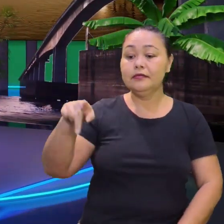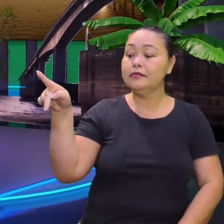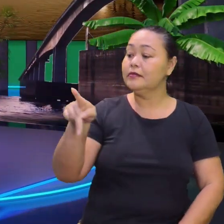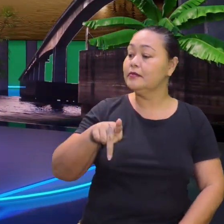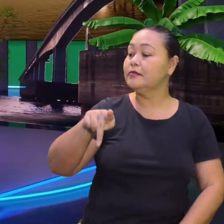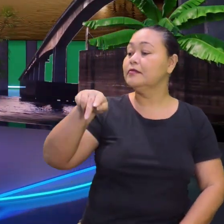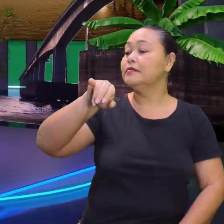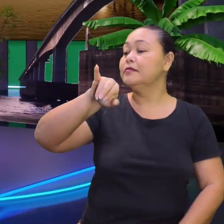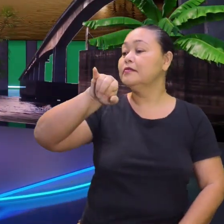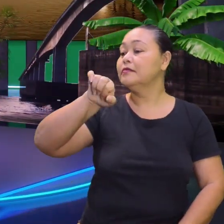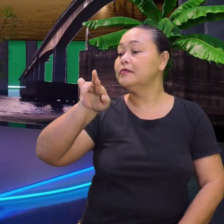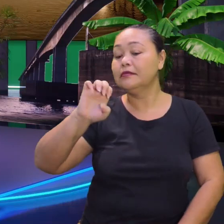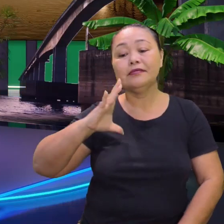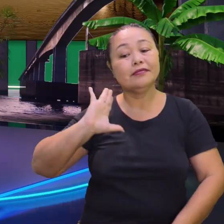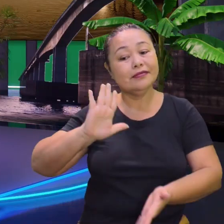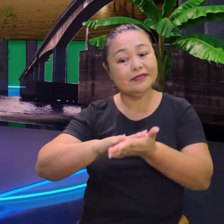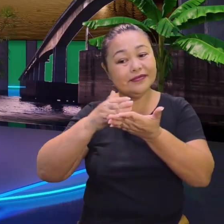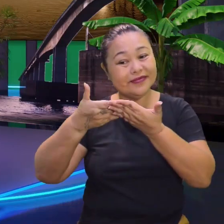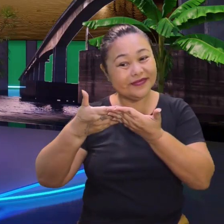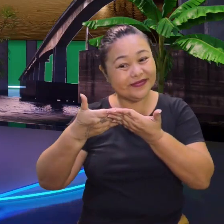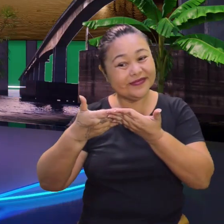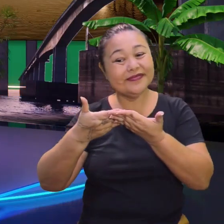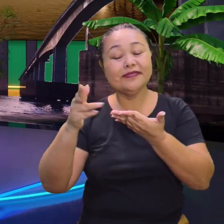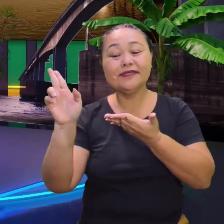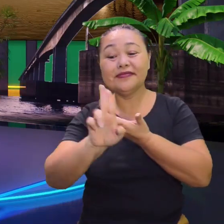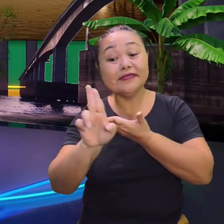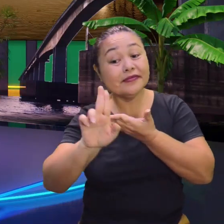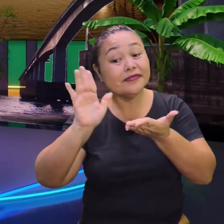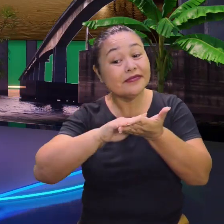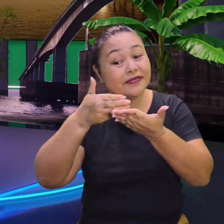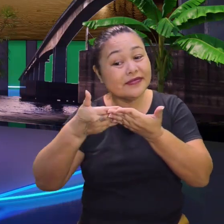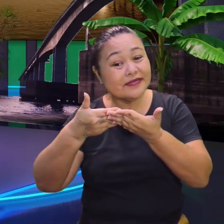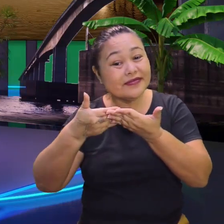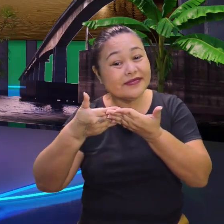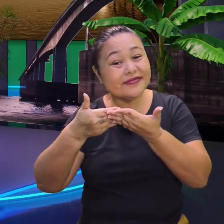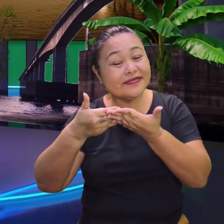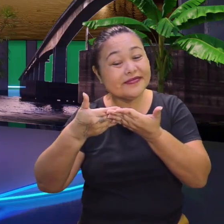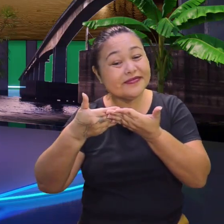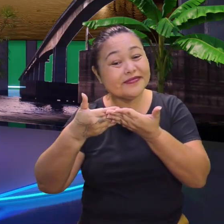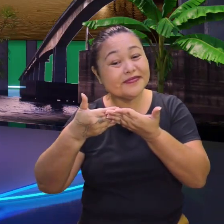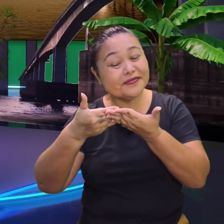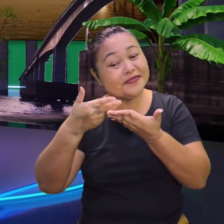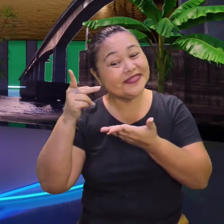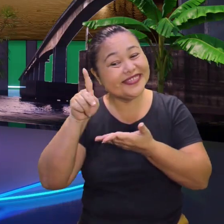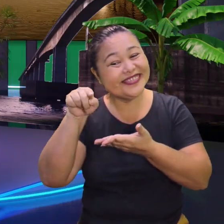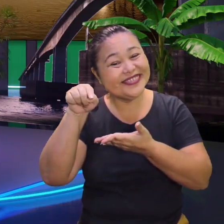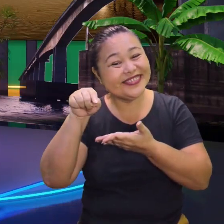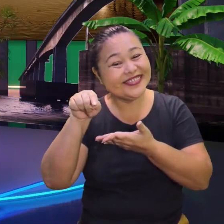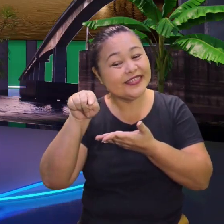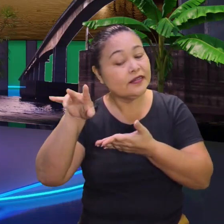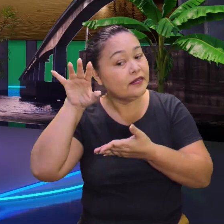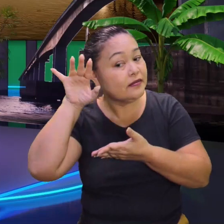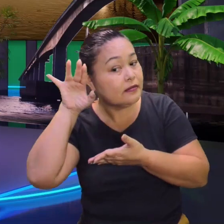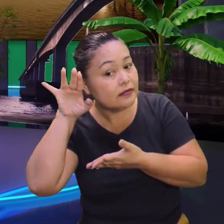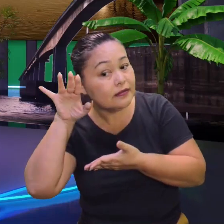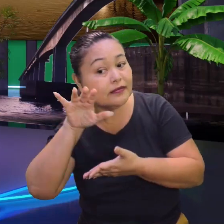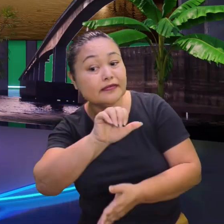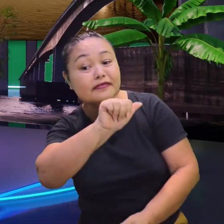Eu, professor Jorge, e a nossa intérprete, professor. Qual é o nome da intérprete? Fala aí. Vou falar só para você. Bem baixinho,